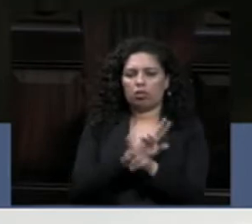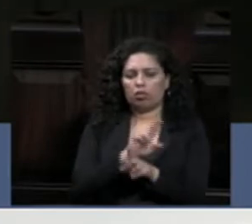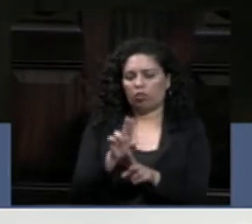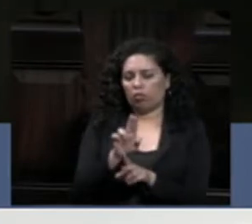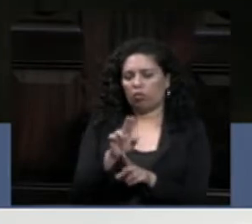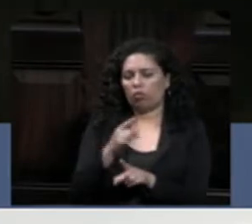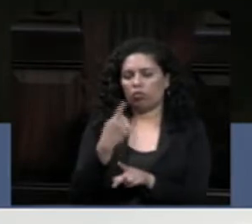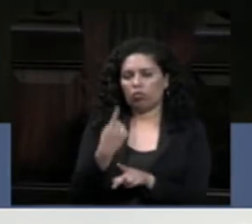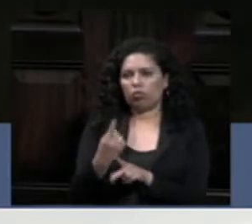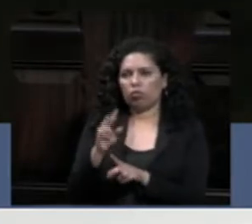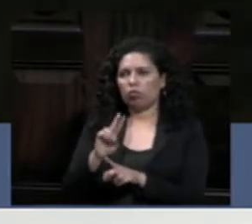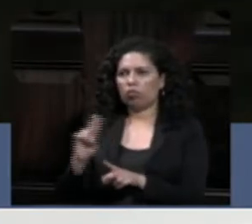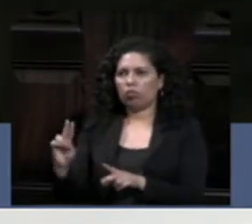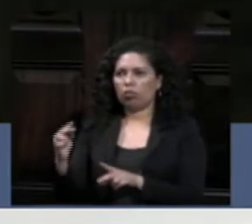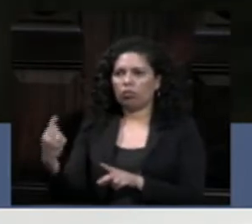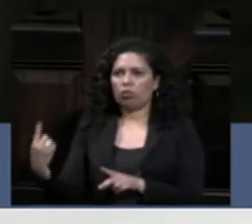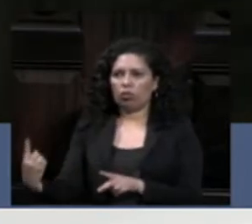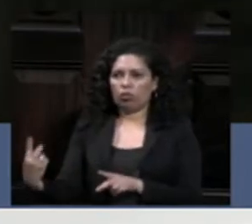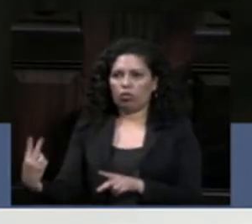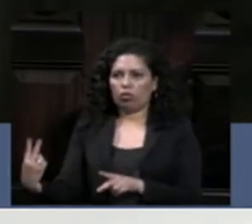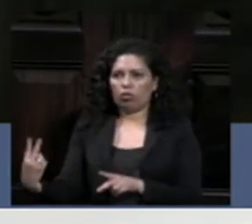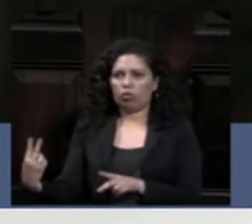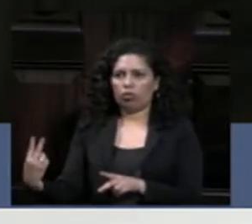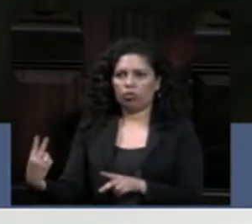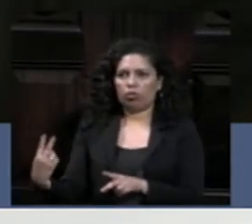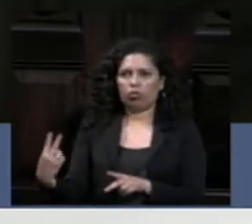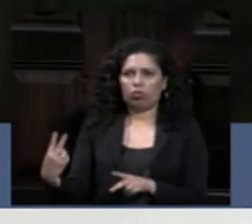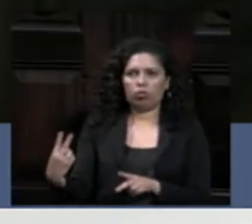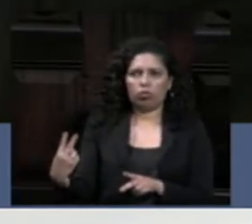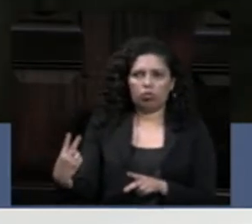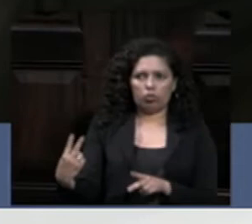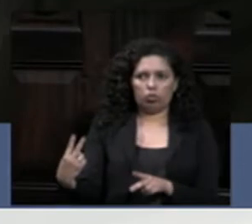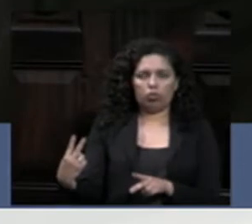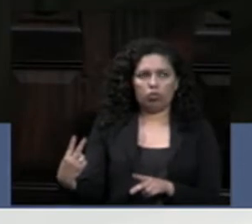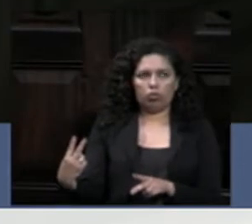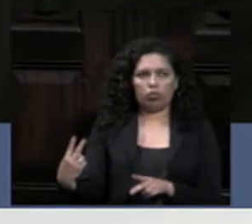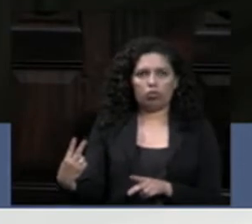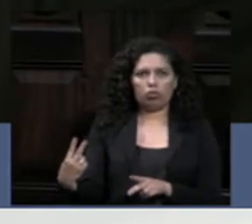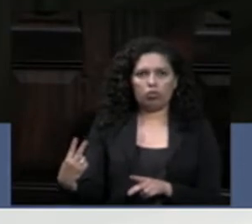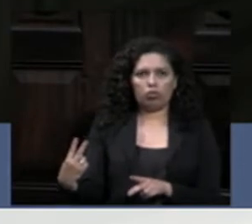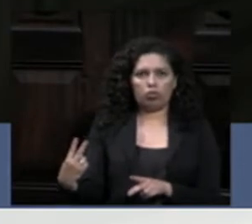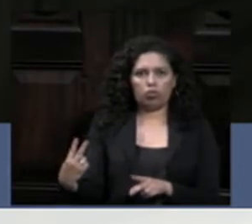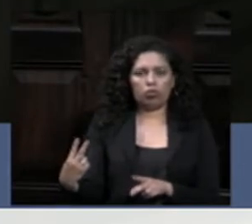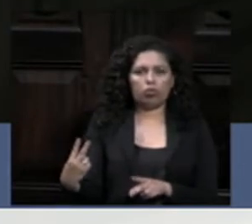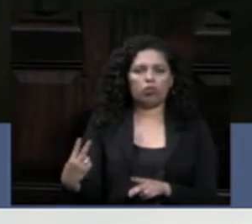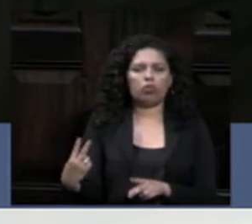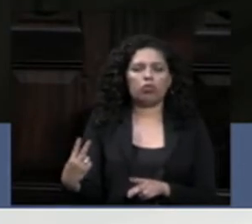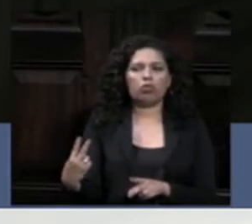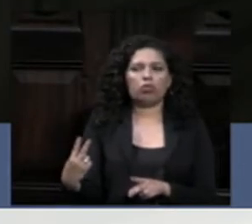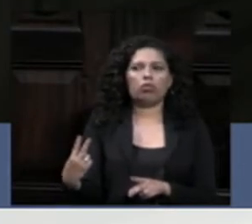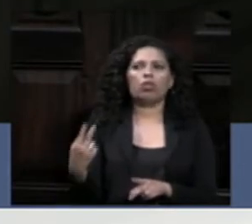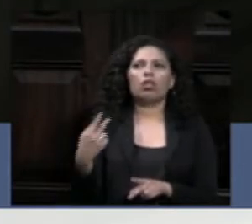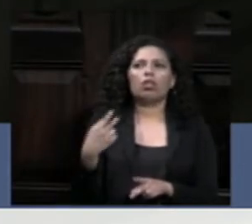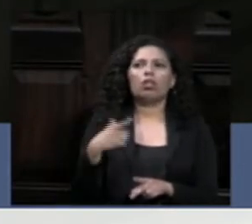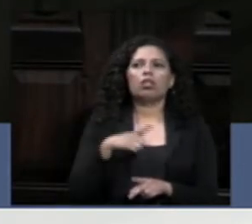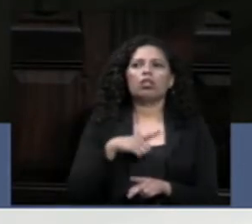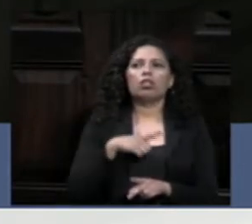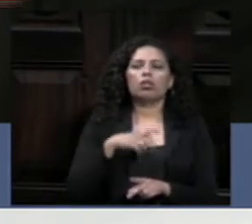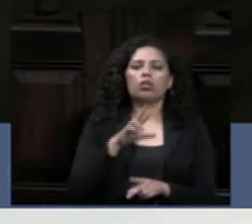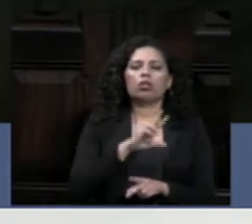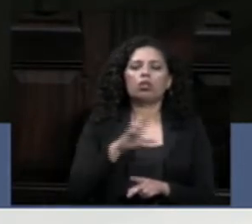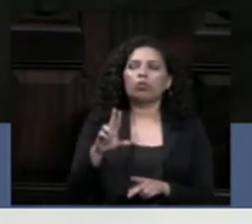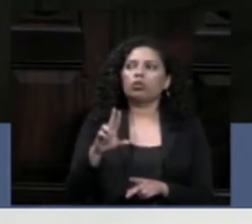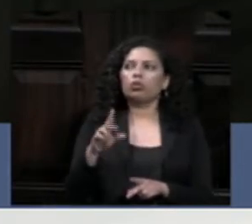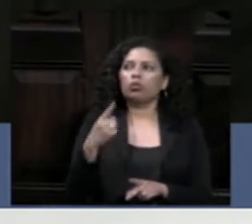essa fica sendo a emenda da comissão e eu retiro a minha emenda individual para o projeto poder... As duas que são, no